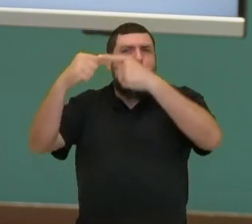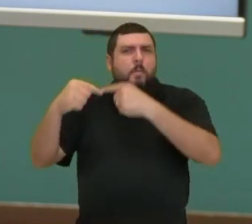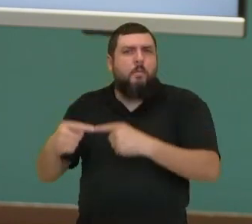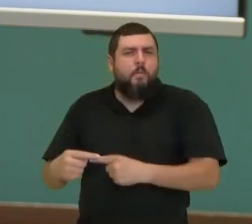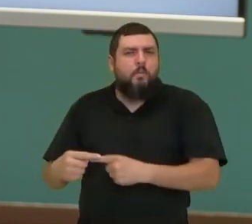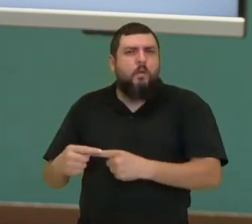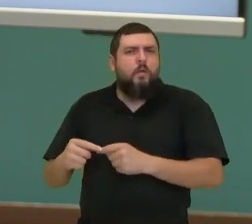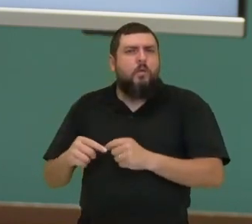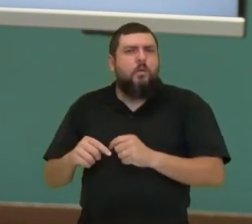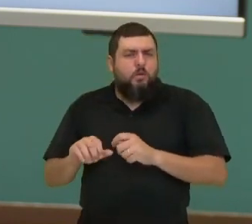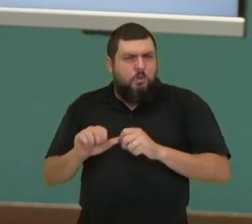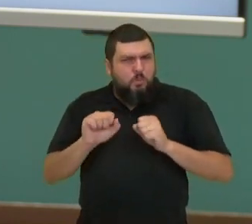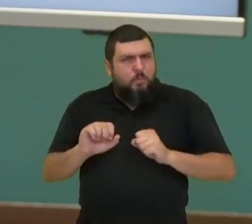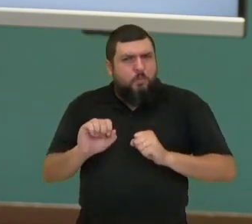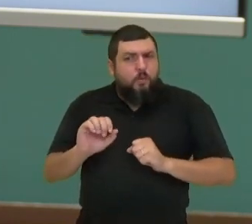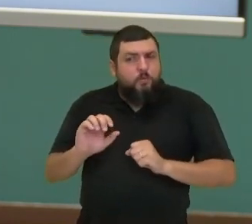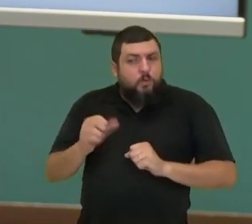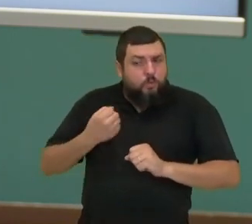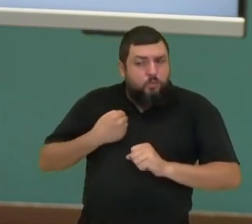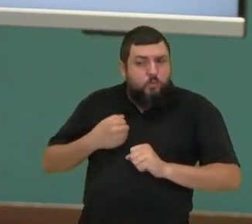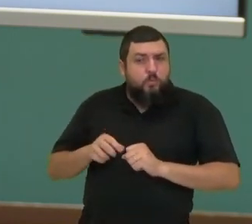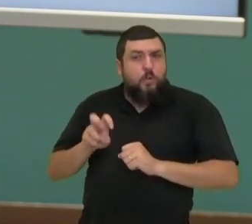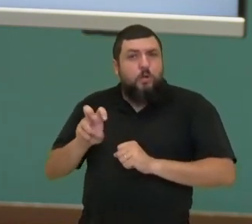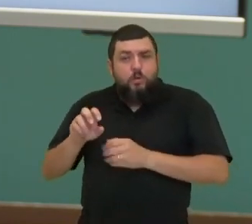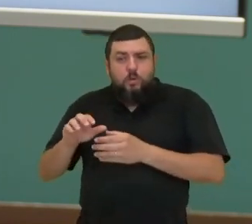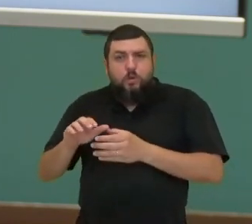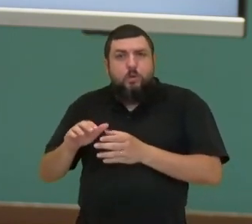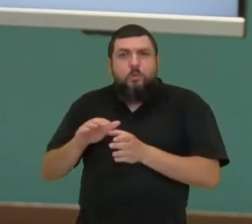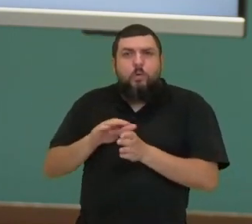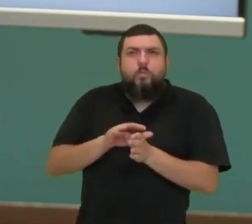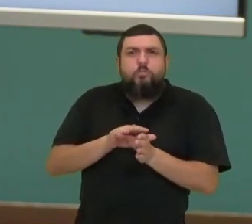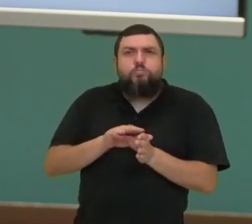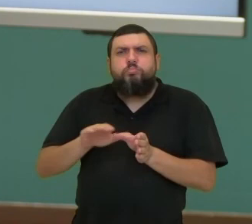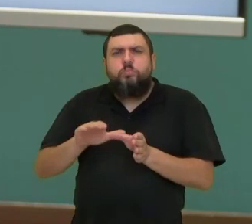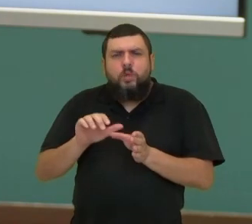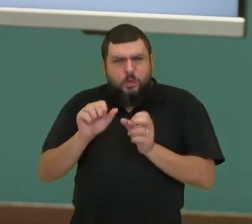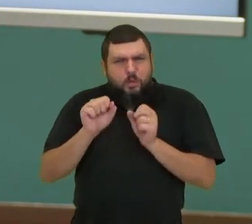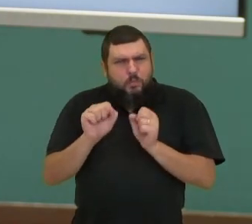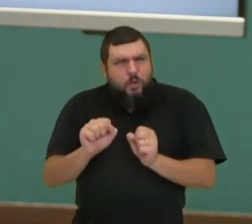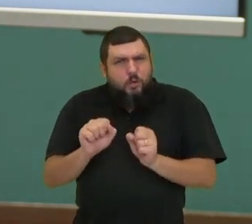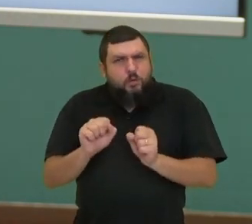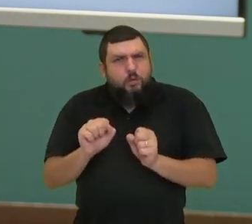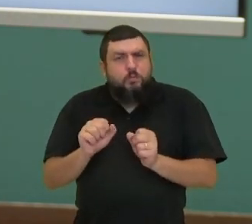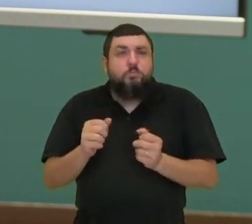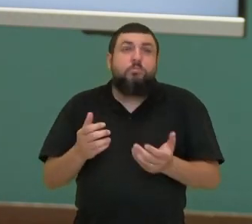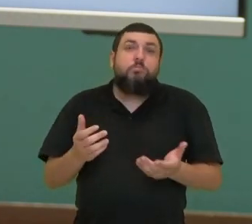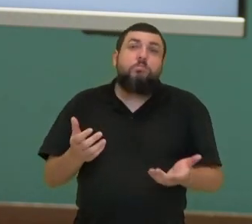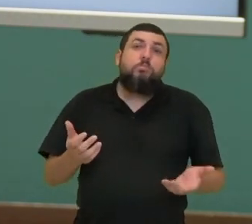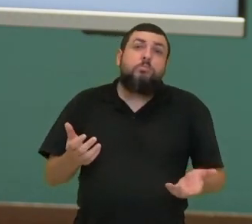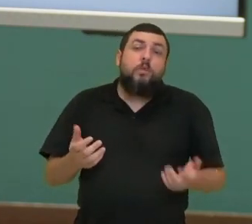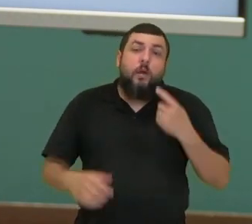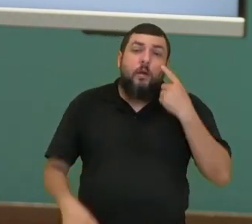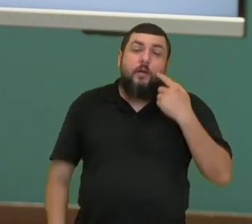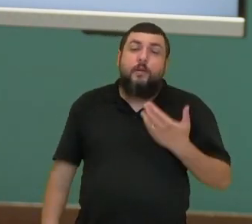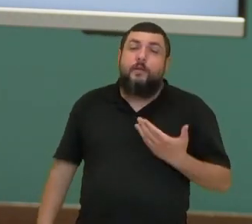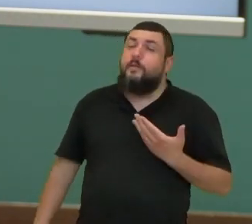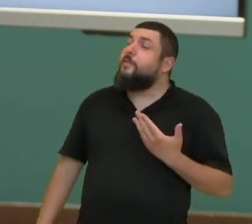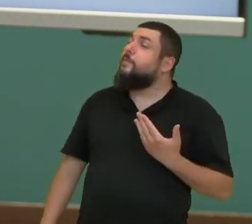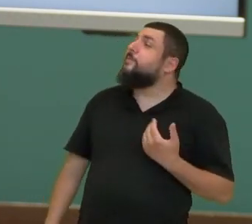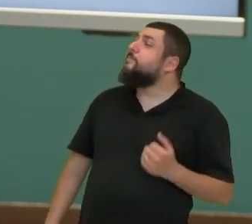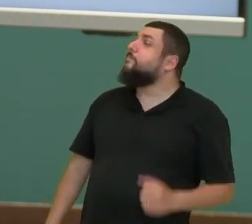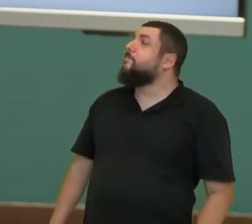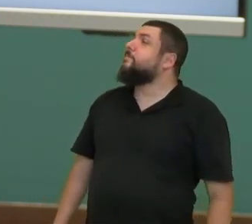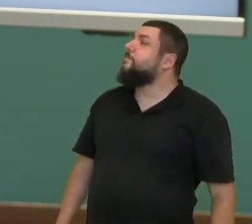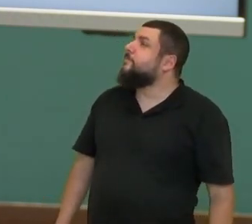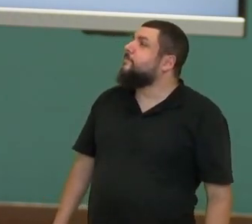pode sair a face 5 voltada para cima? O que vocês acham? Pode? Né? Ó, a gente tem que